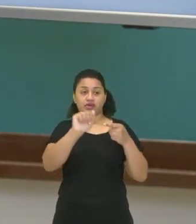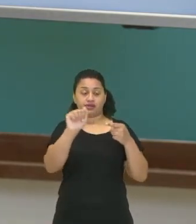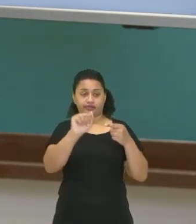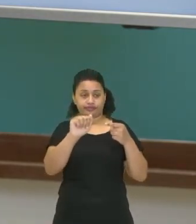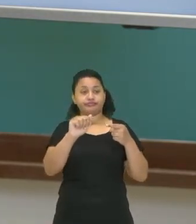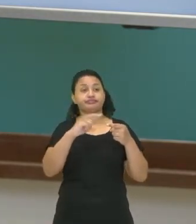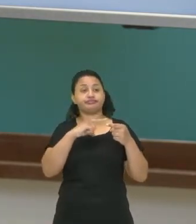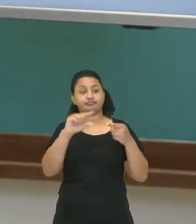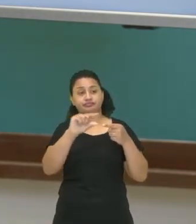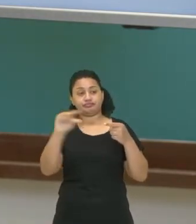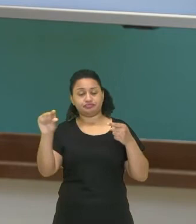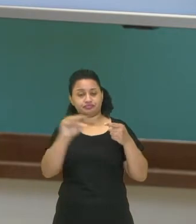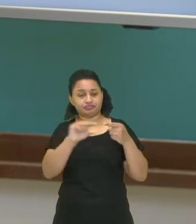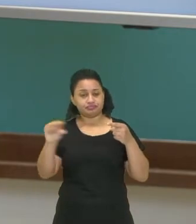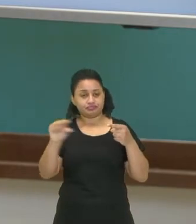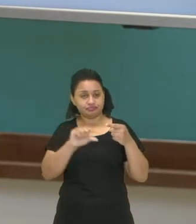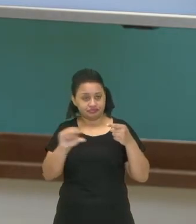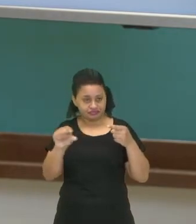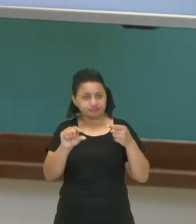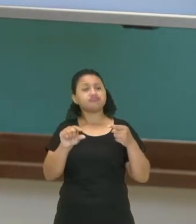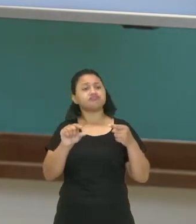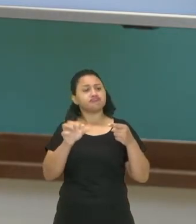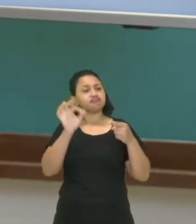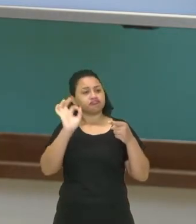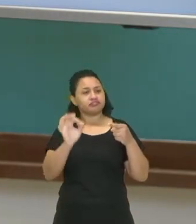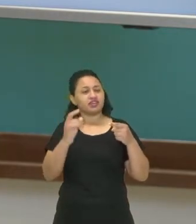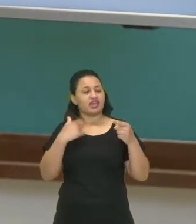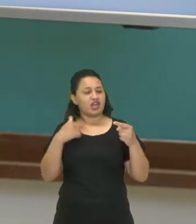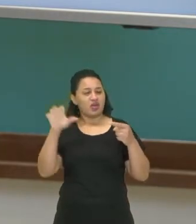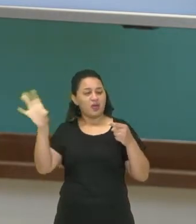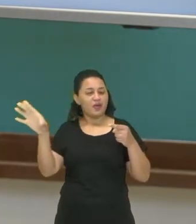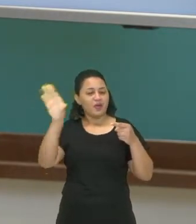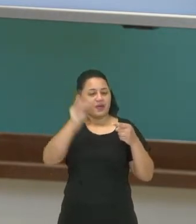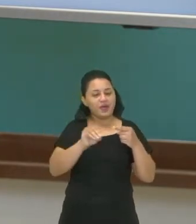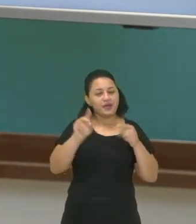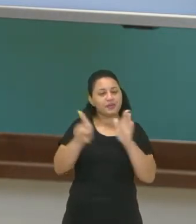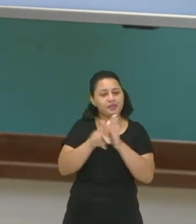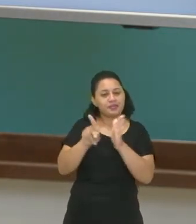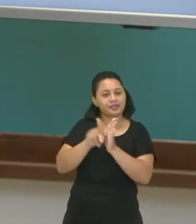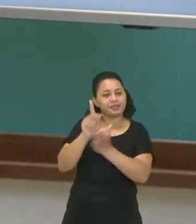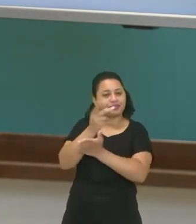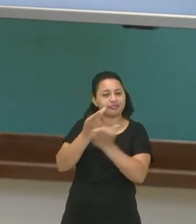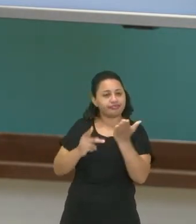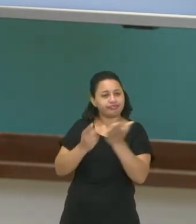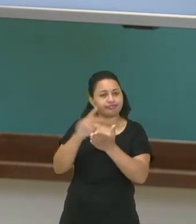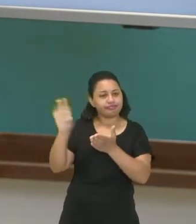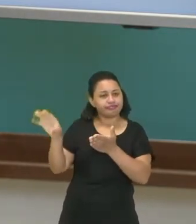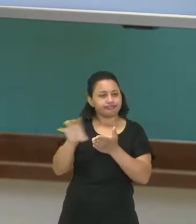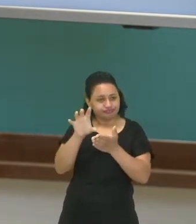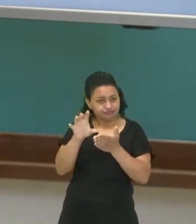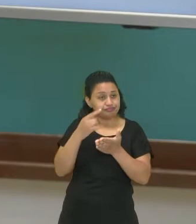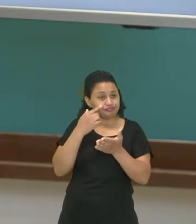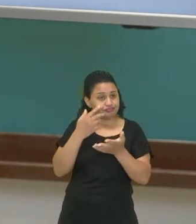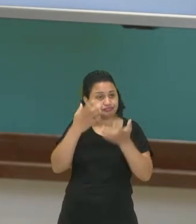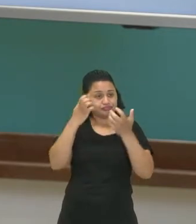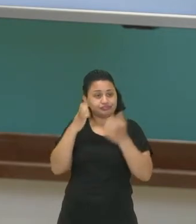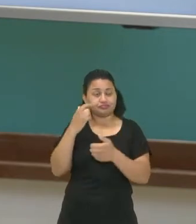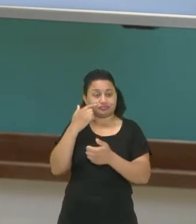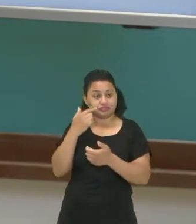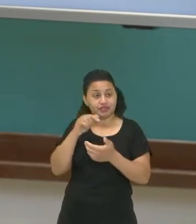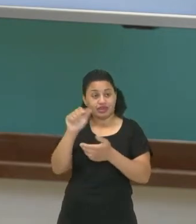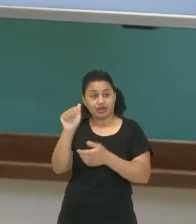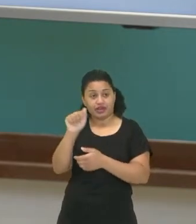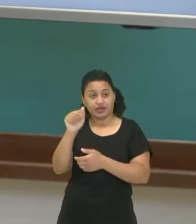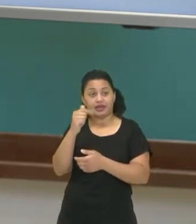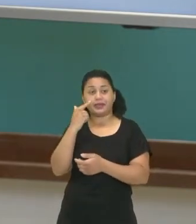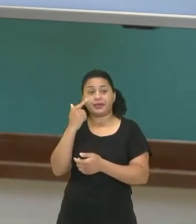os versos. Oh, eu quero viver, beber perfumes na flor silvestre, que embalsama os